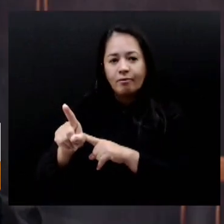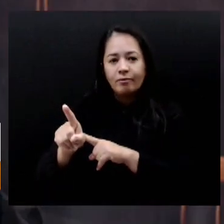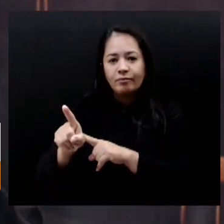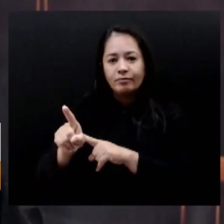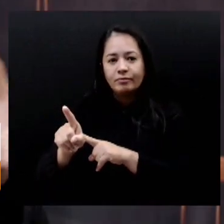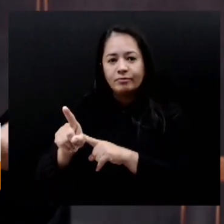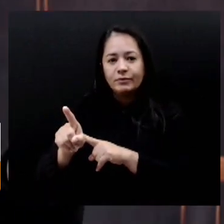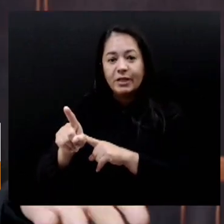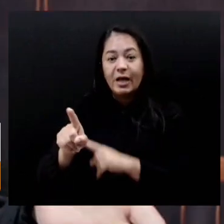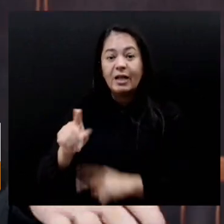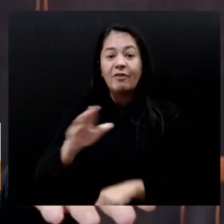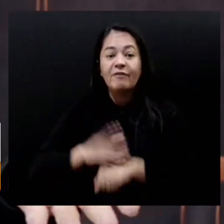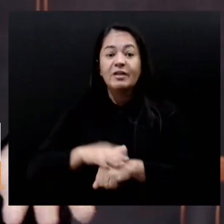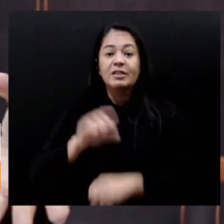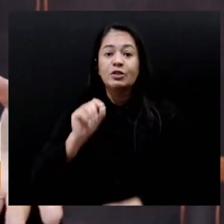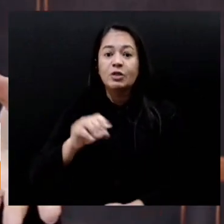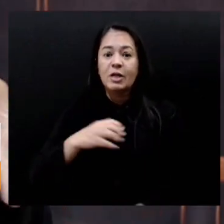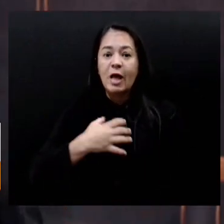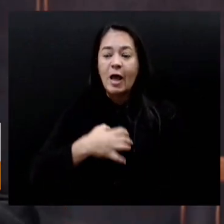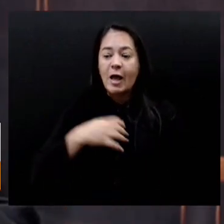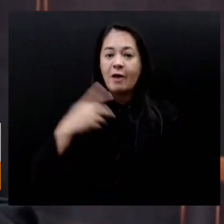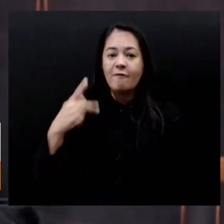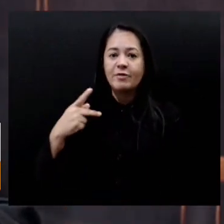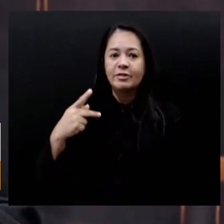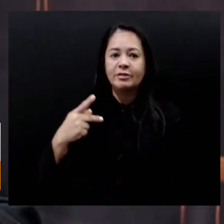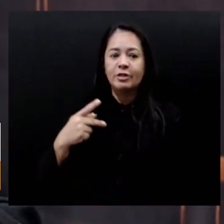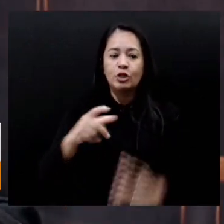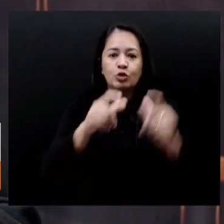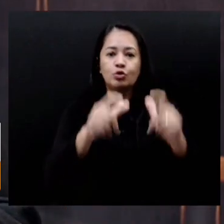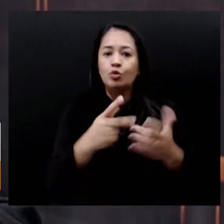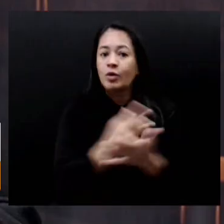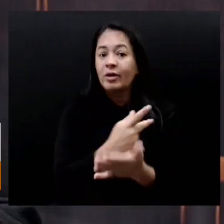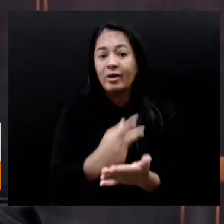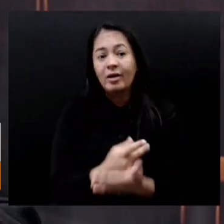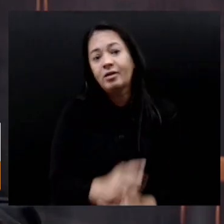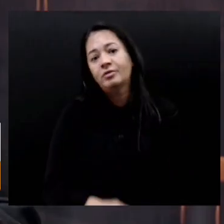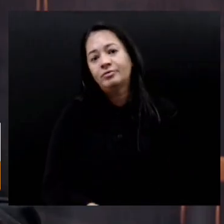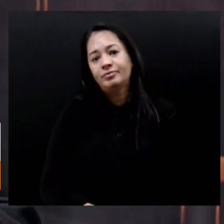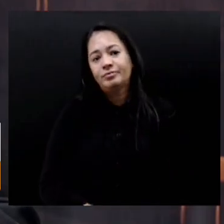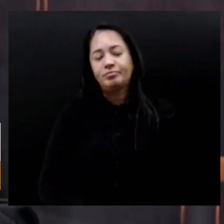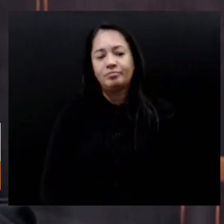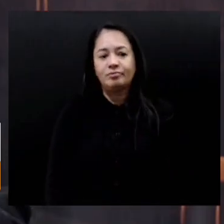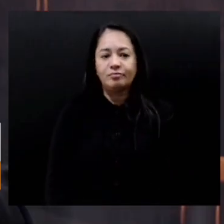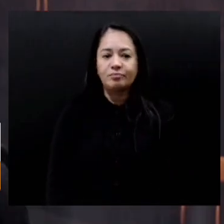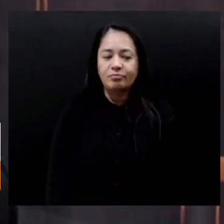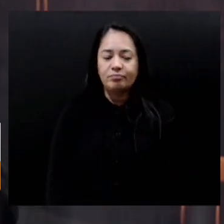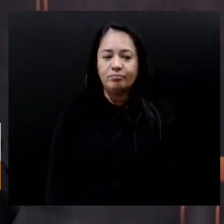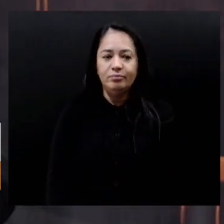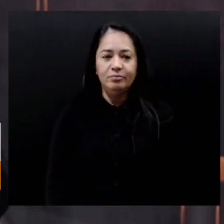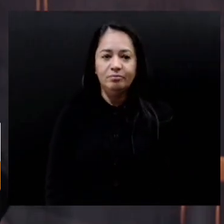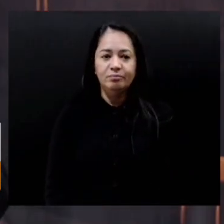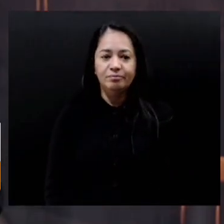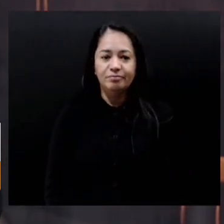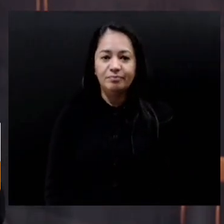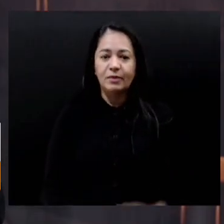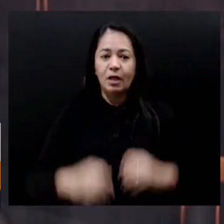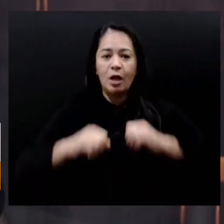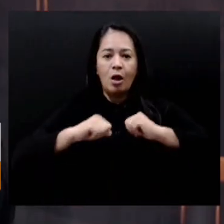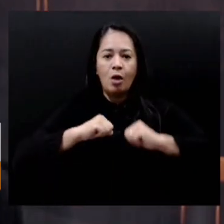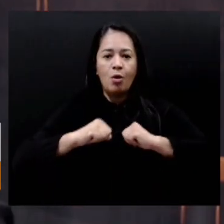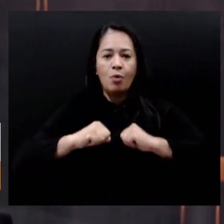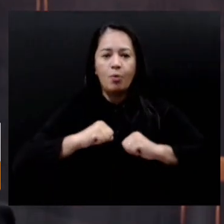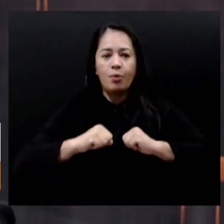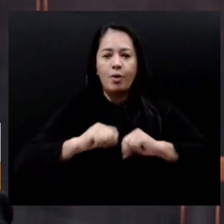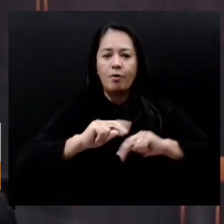raiva dela no lugar errado, né? Não está movimentando as variáveis ali